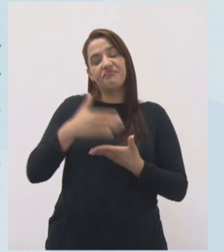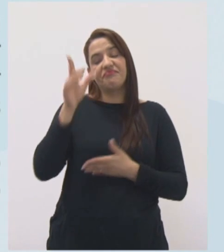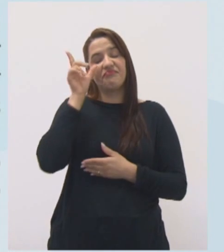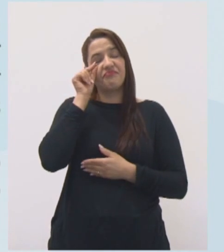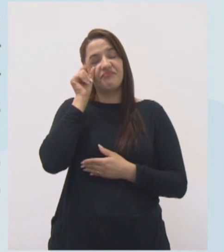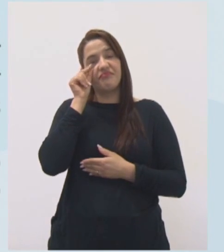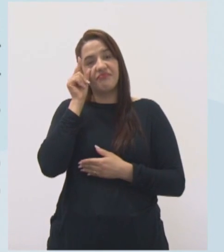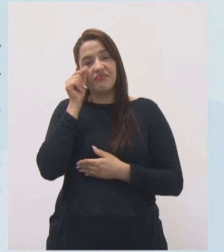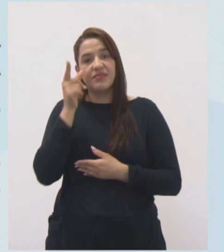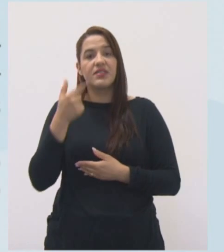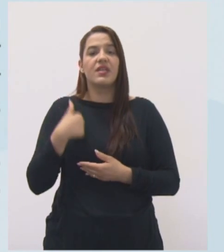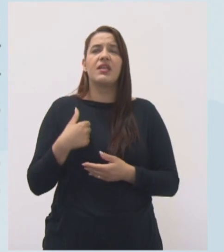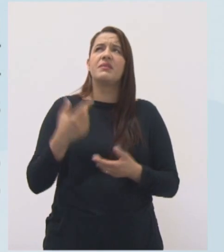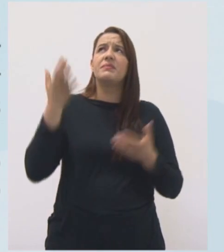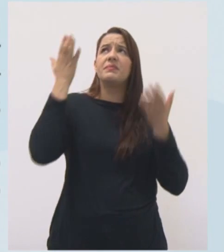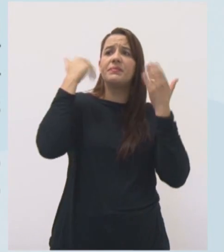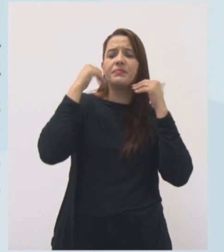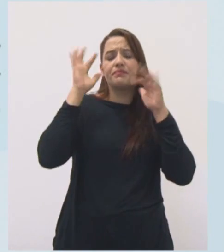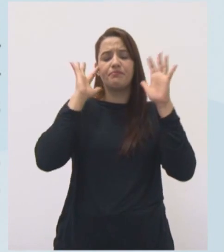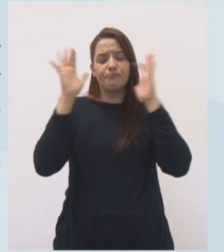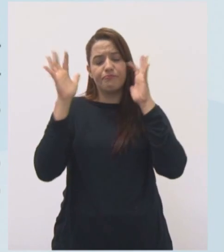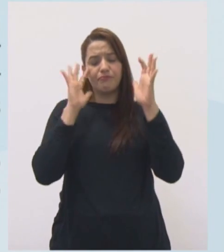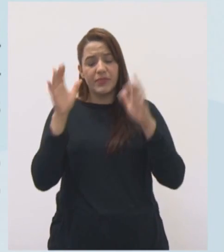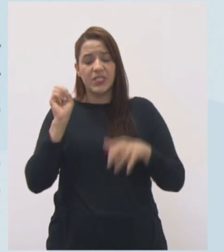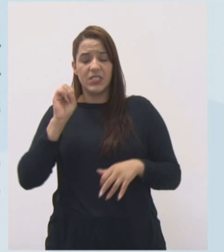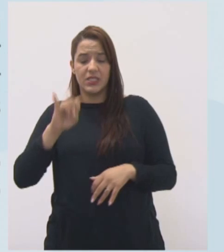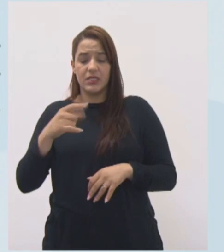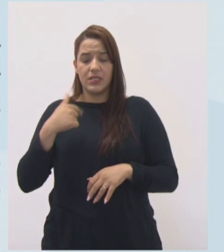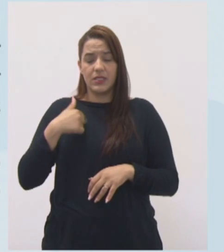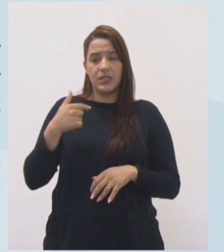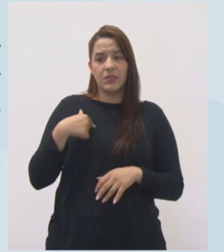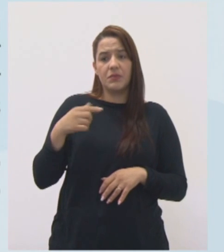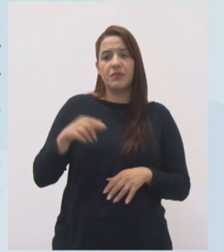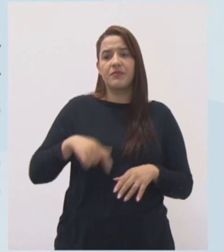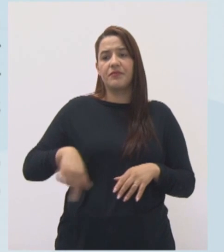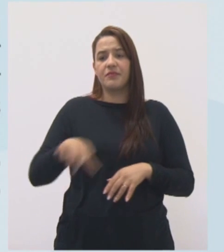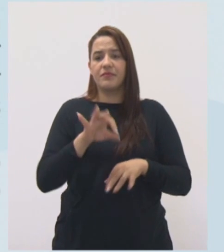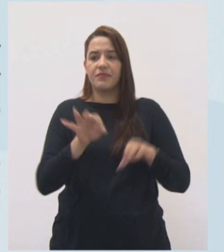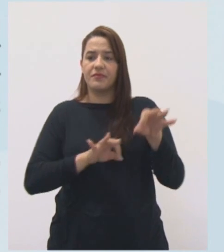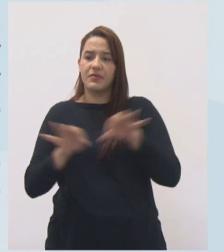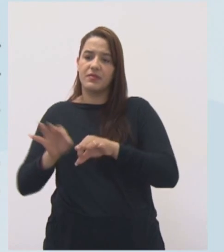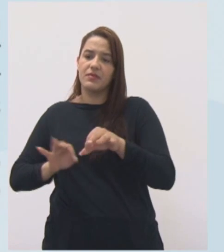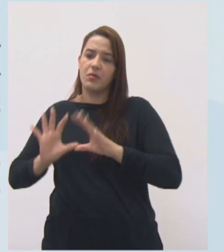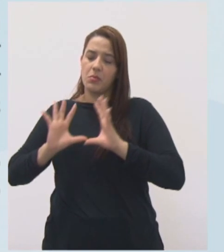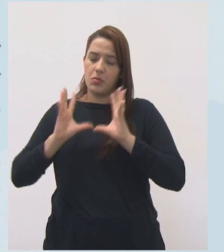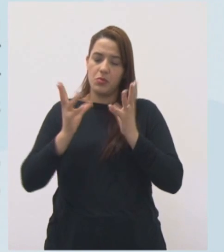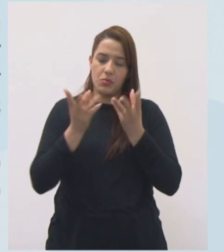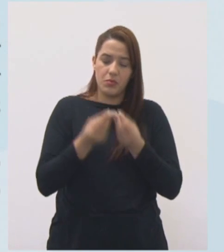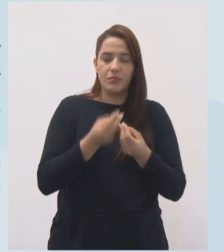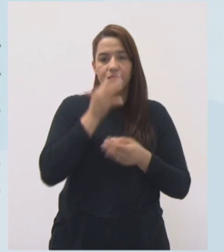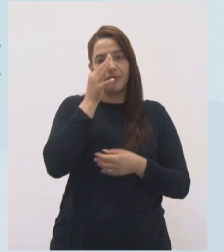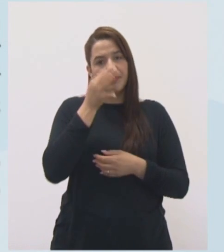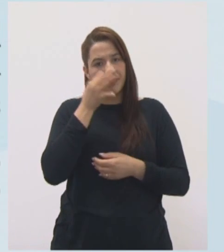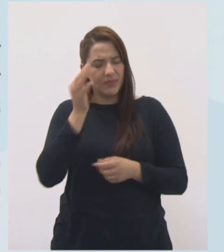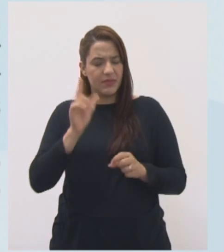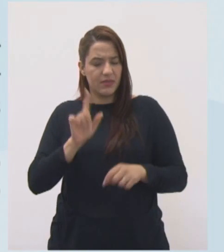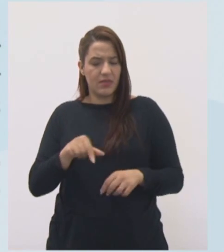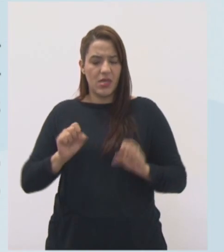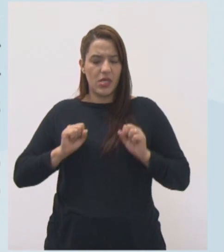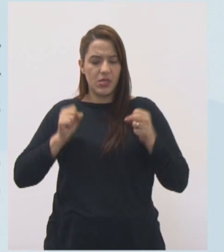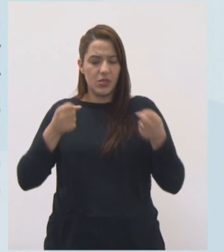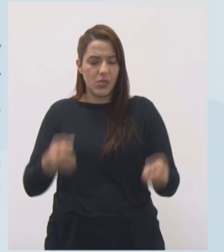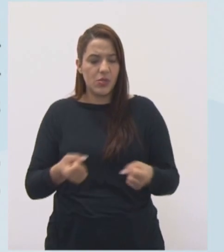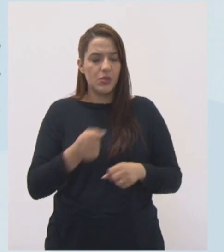Ela perguntava a si mesma se o prazer de fazer uma guirlanda de margaridas valia o esforço de ir colher